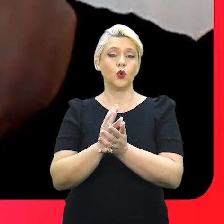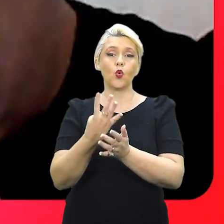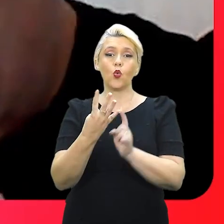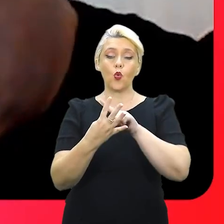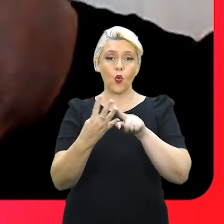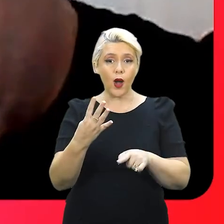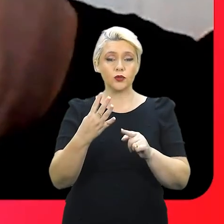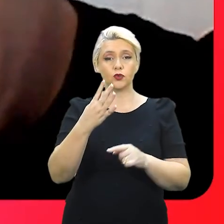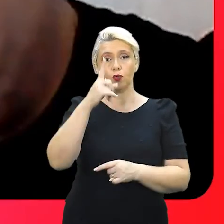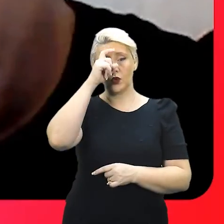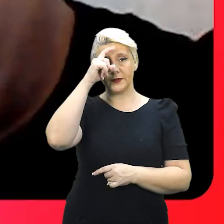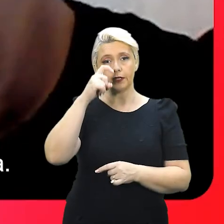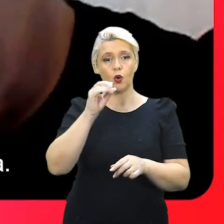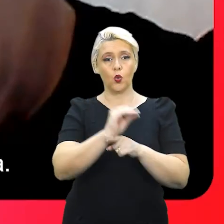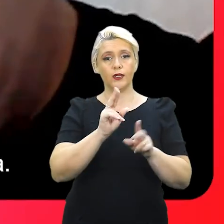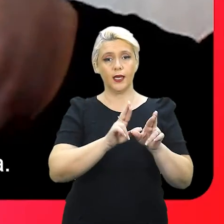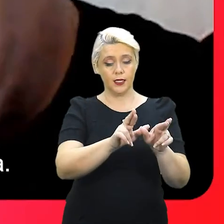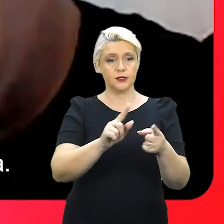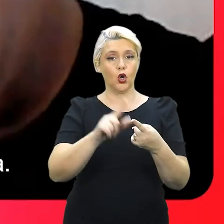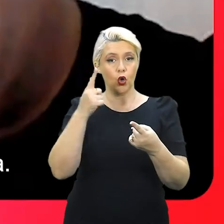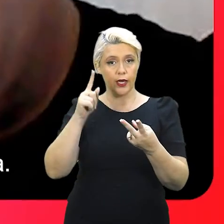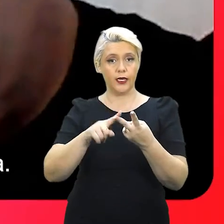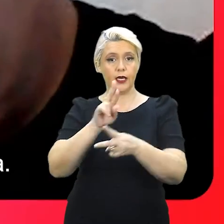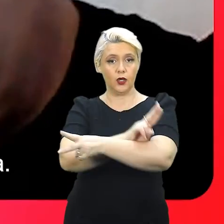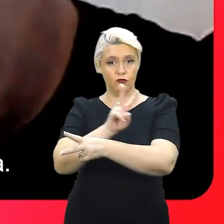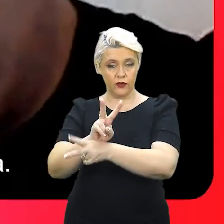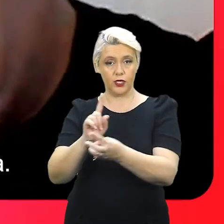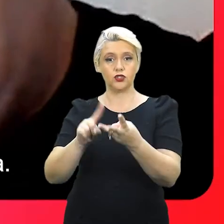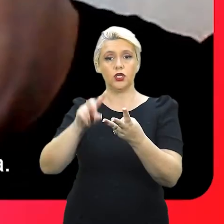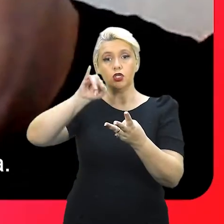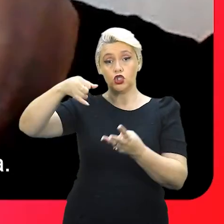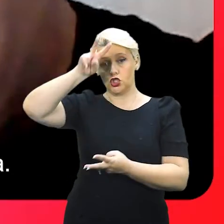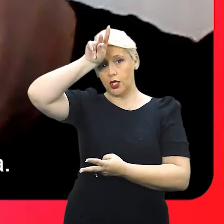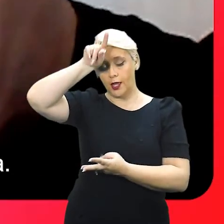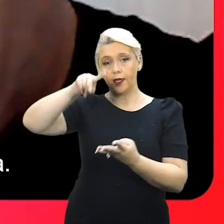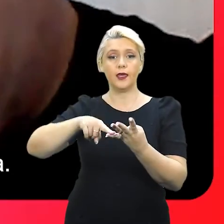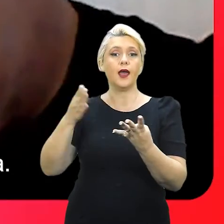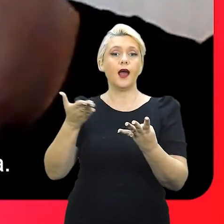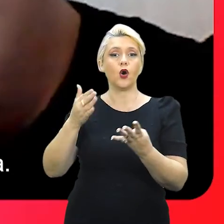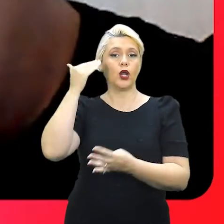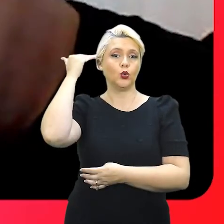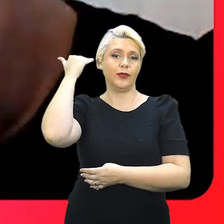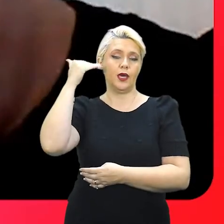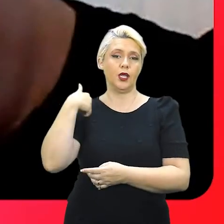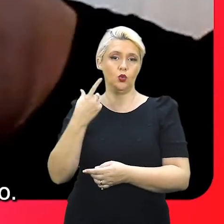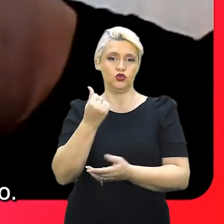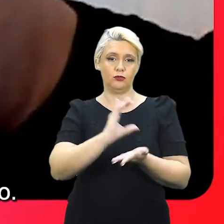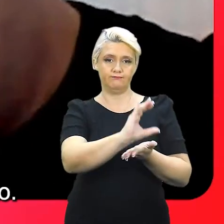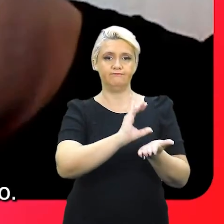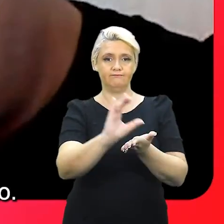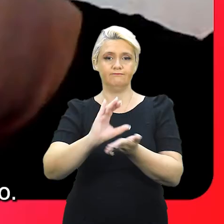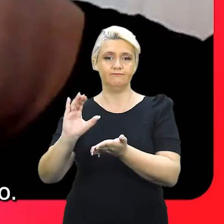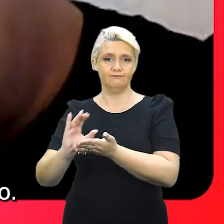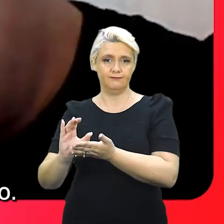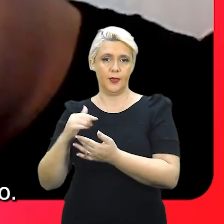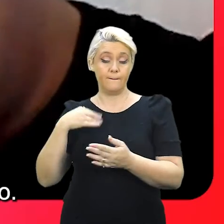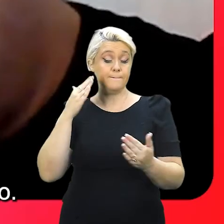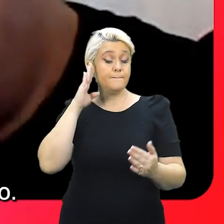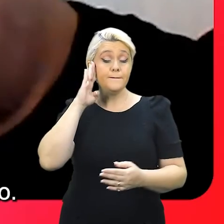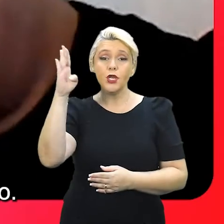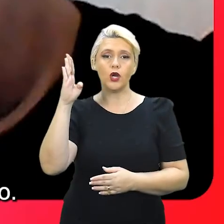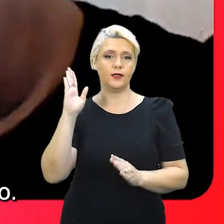câncer, de Goiânia, de Rio Verde, de Jataí e agora de Itumbiara. Então, as 2